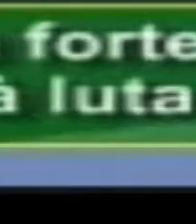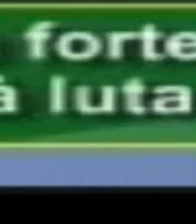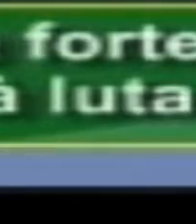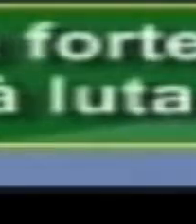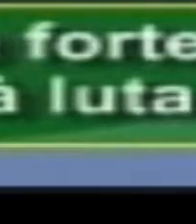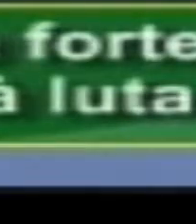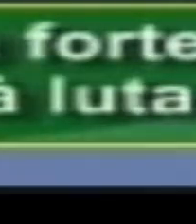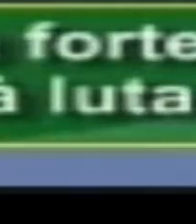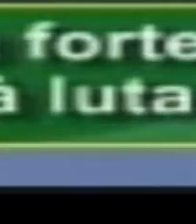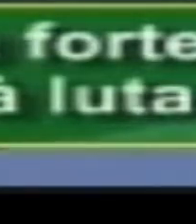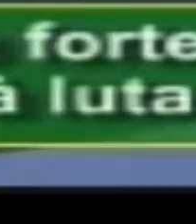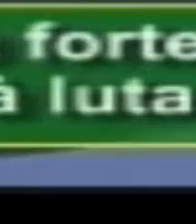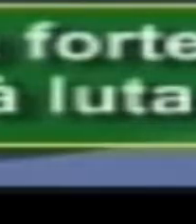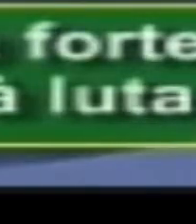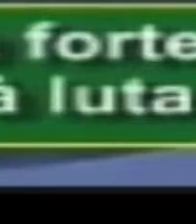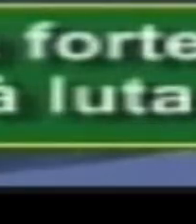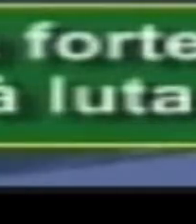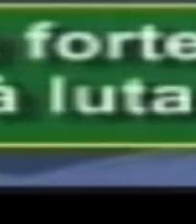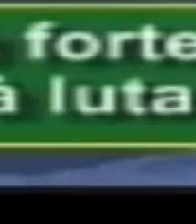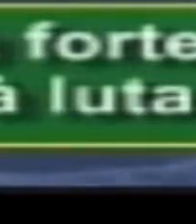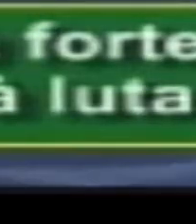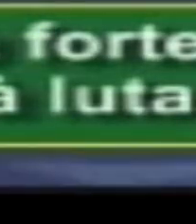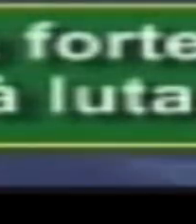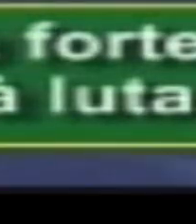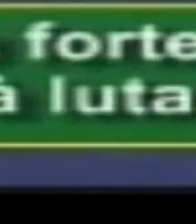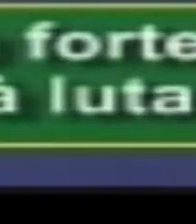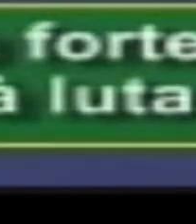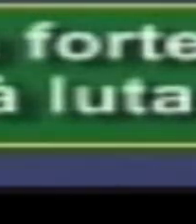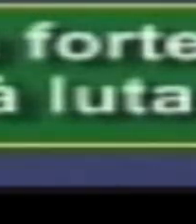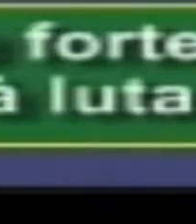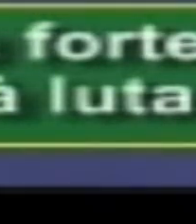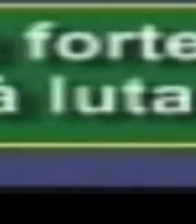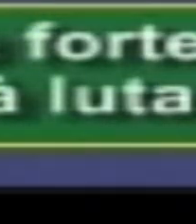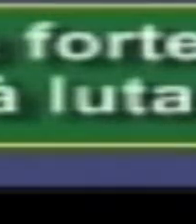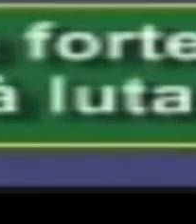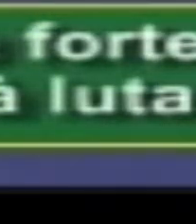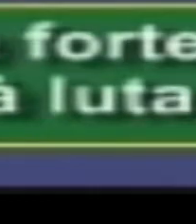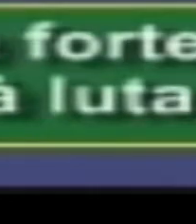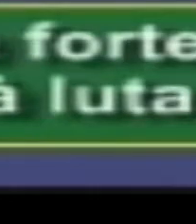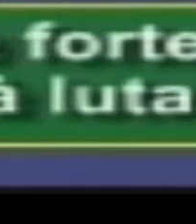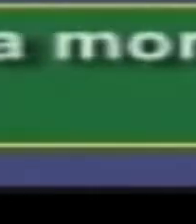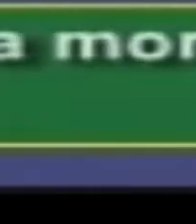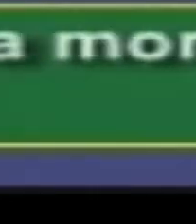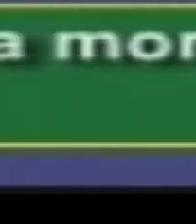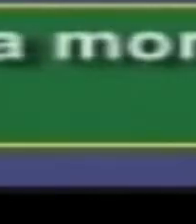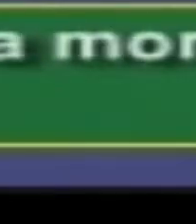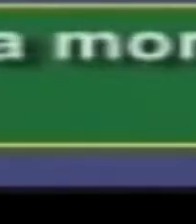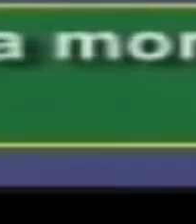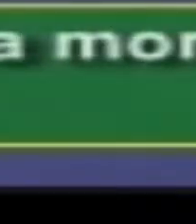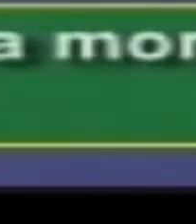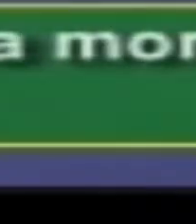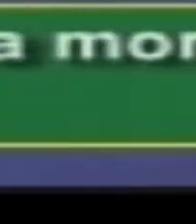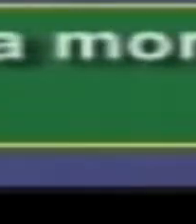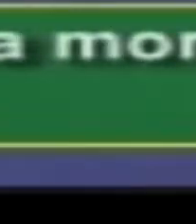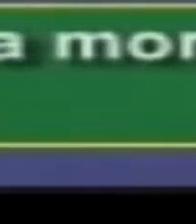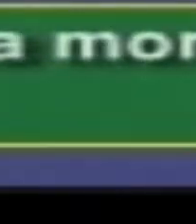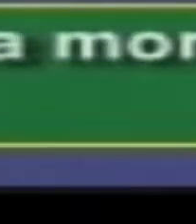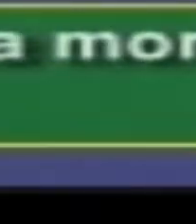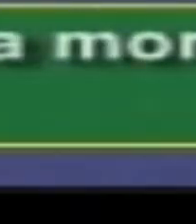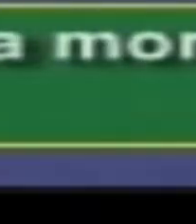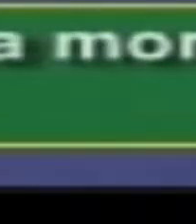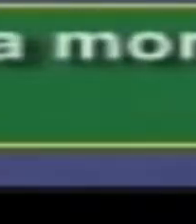pátria amada, tua coração ressalve, Brasil de amor eterno seja símbolo,